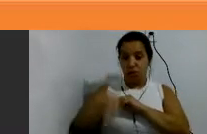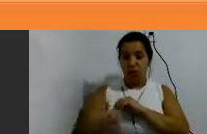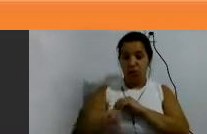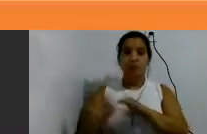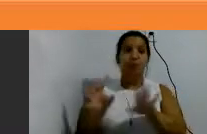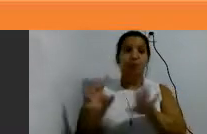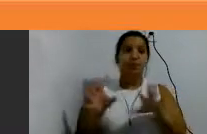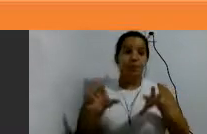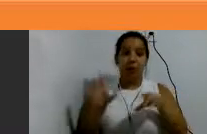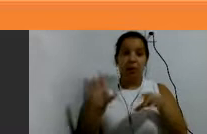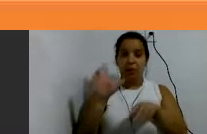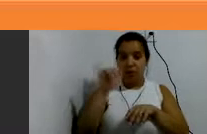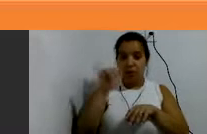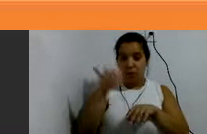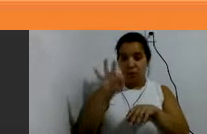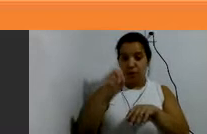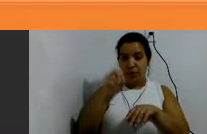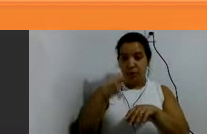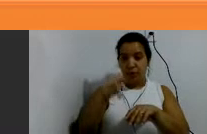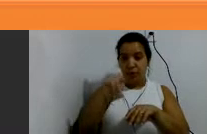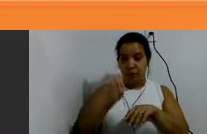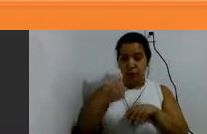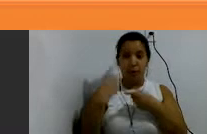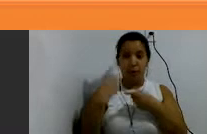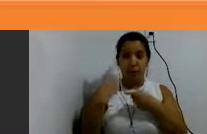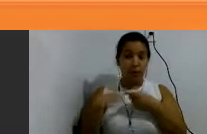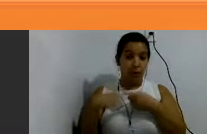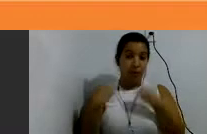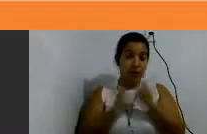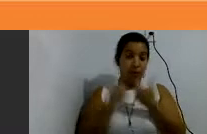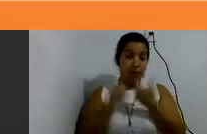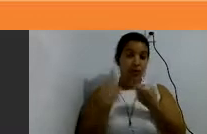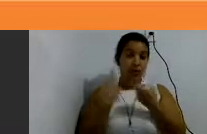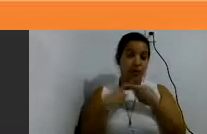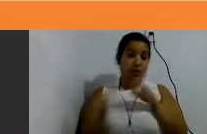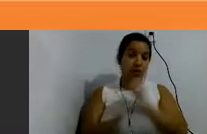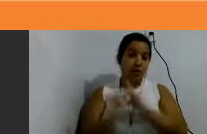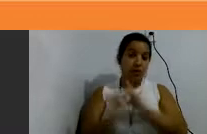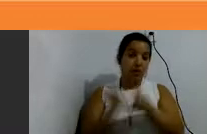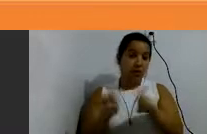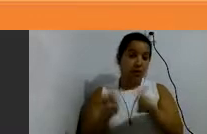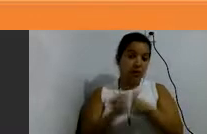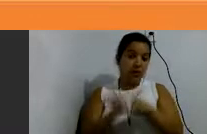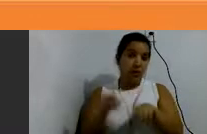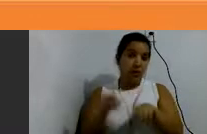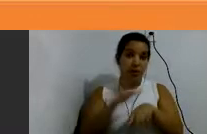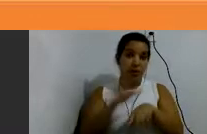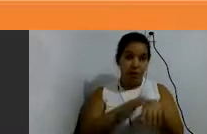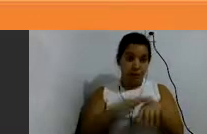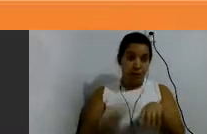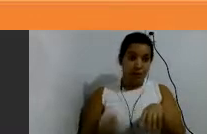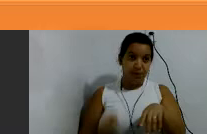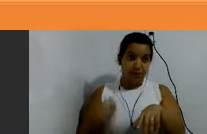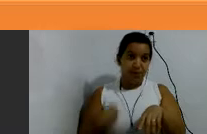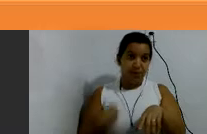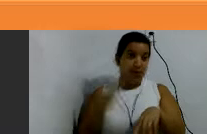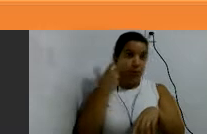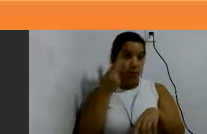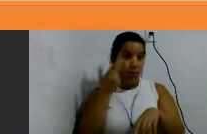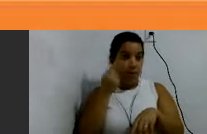pega um linfonodo próximo à lesão, por quê? Porque a gente vai encontrar também leishmania lá. Então, é bem comum a gente